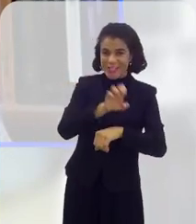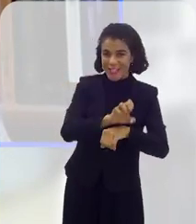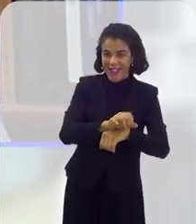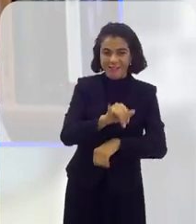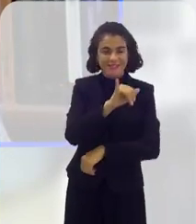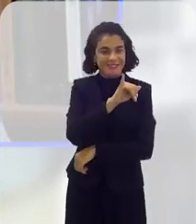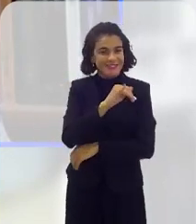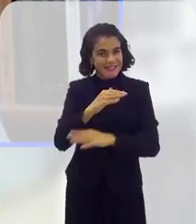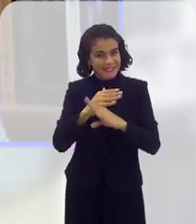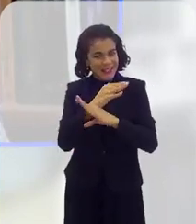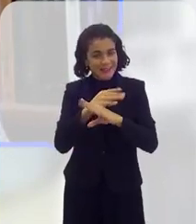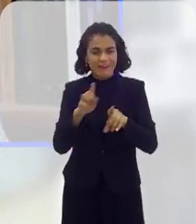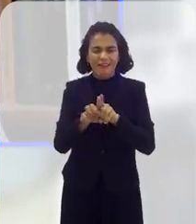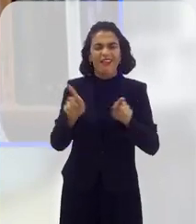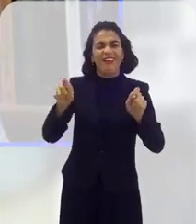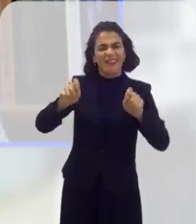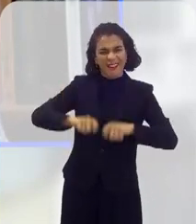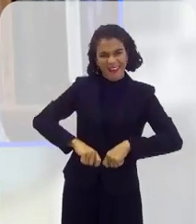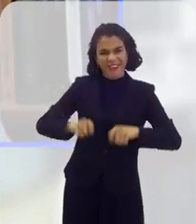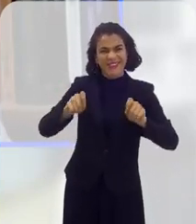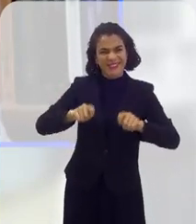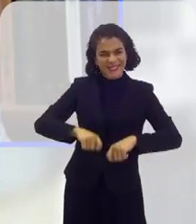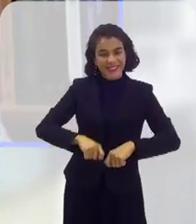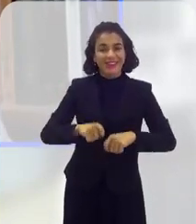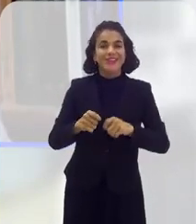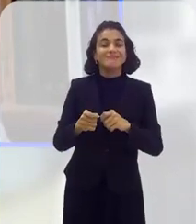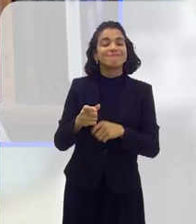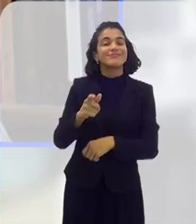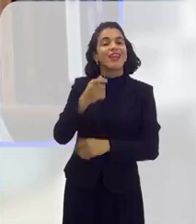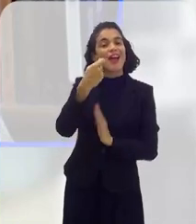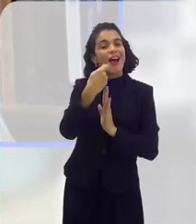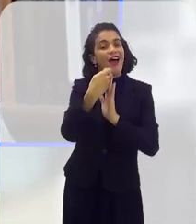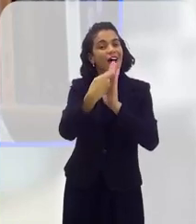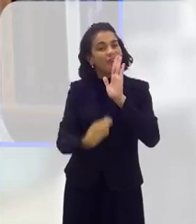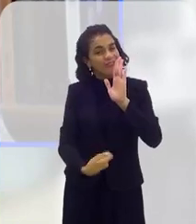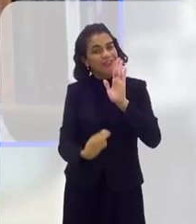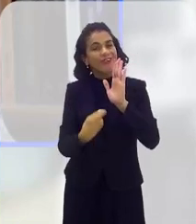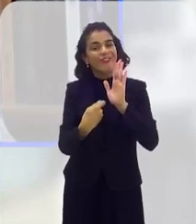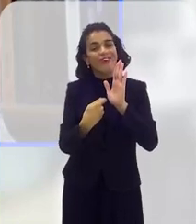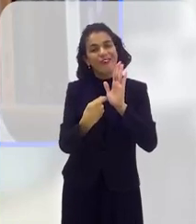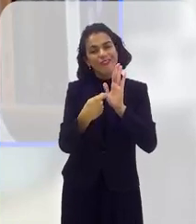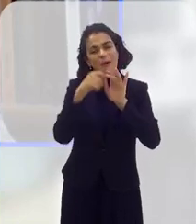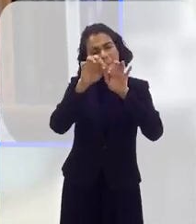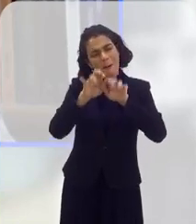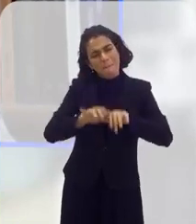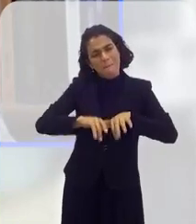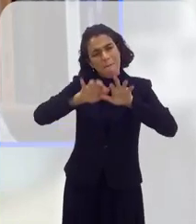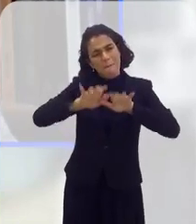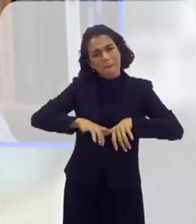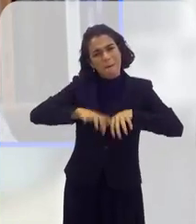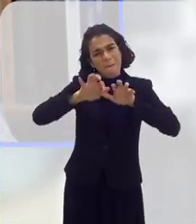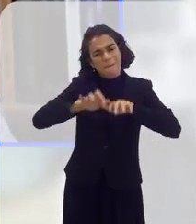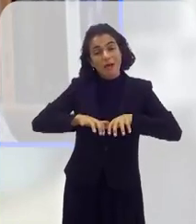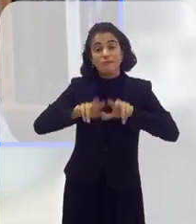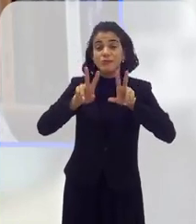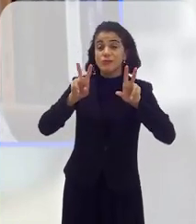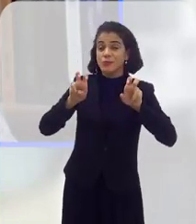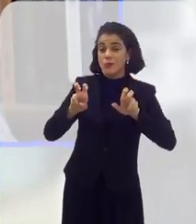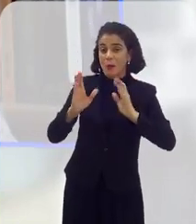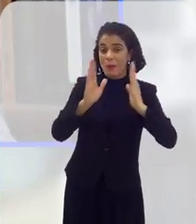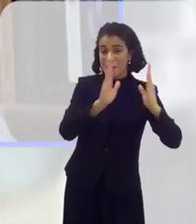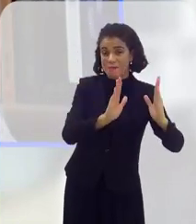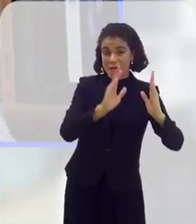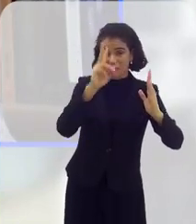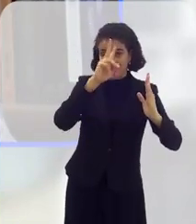na nossa cidade, a gente também tem condições de termos autores que escrevam, né, sobre a